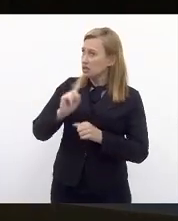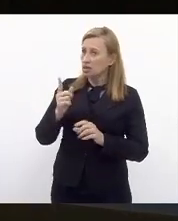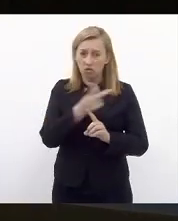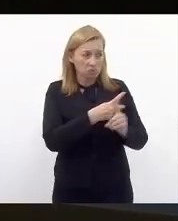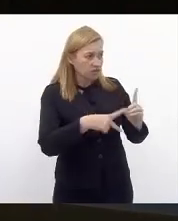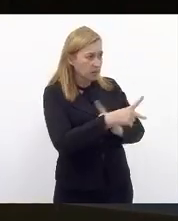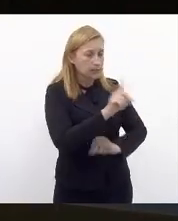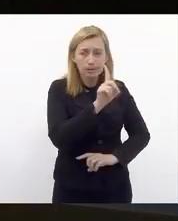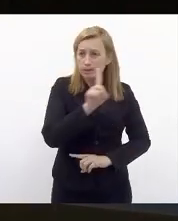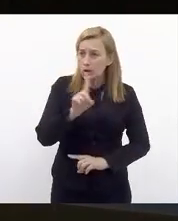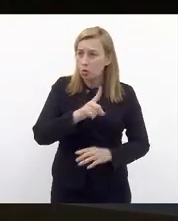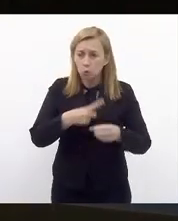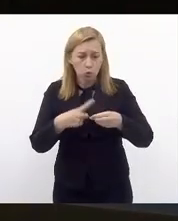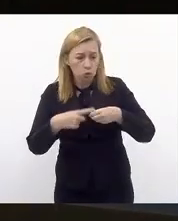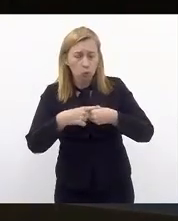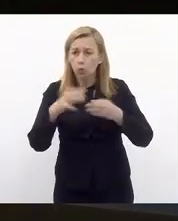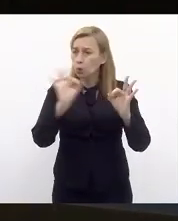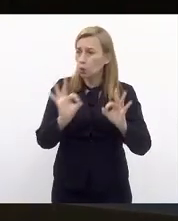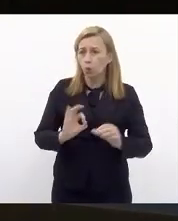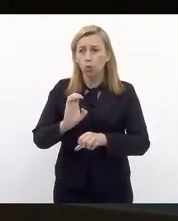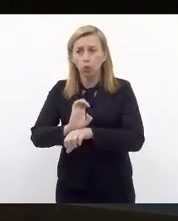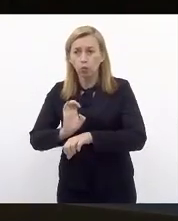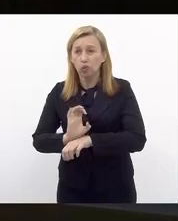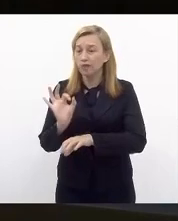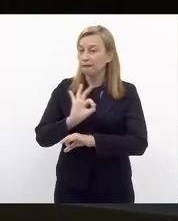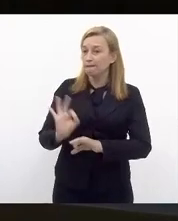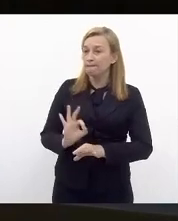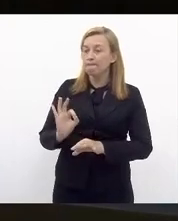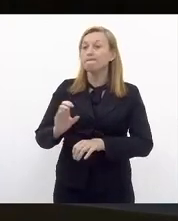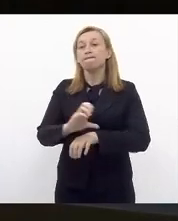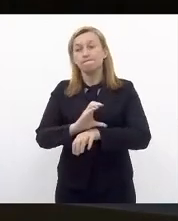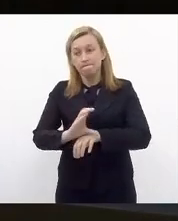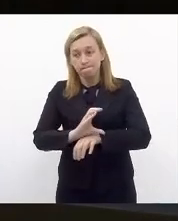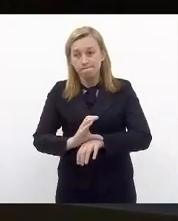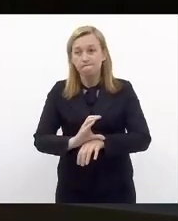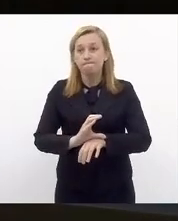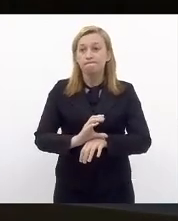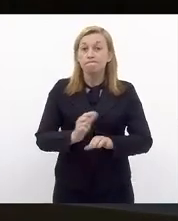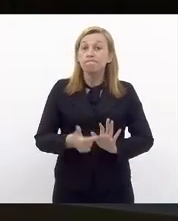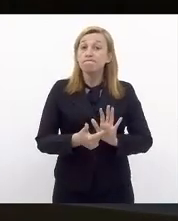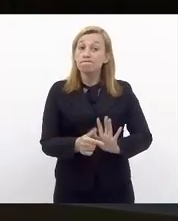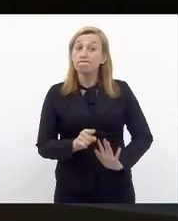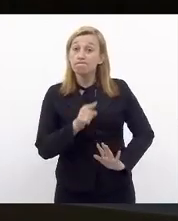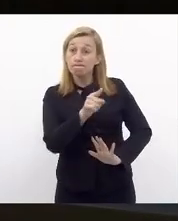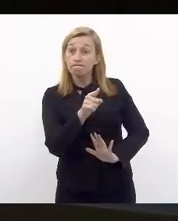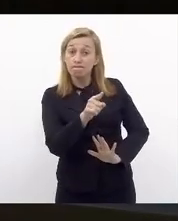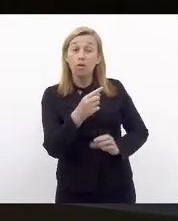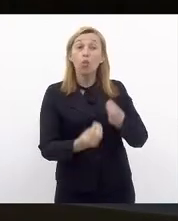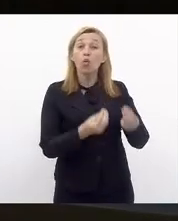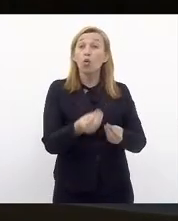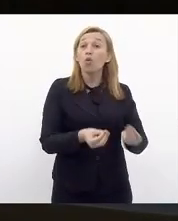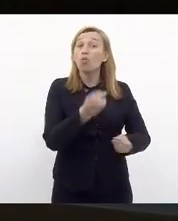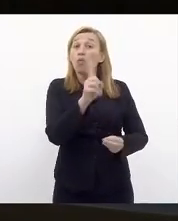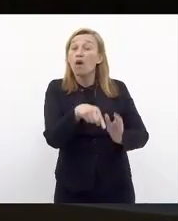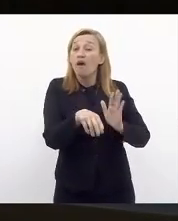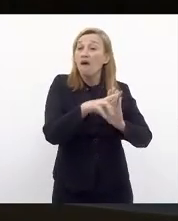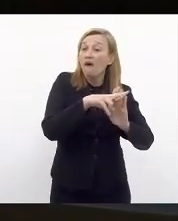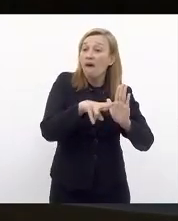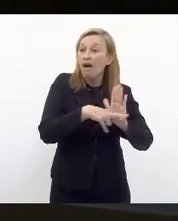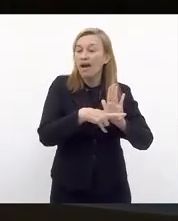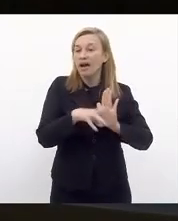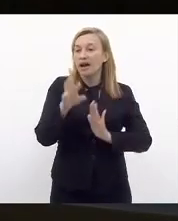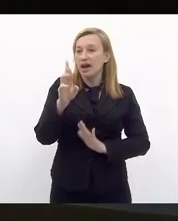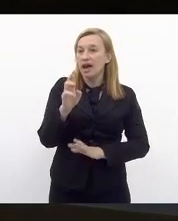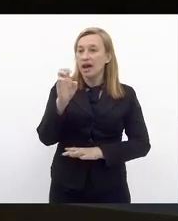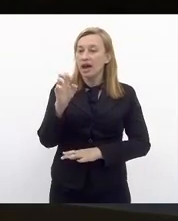previdência nem município no estado nenhum quem faz a constituição que lá ela disse como é que é a regra de